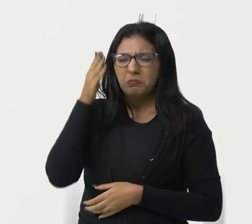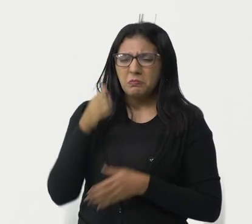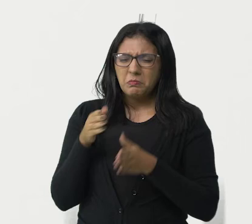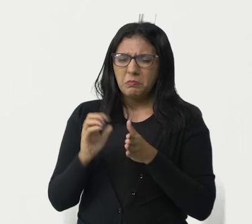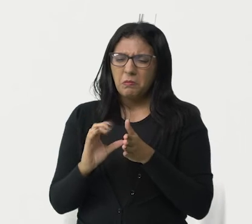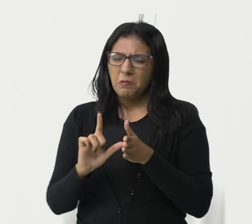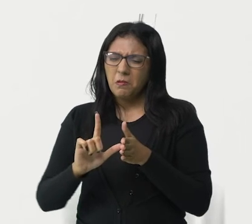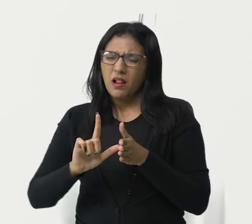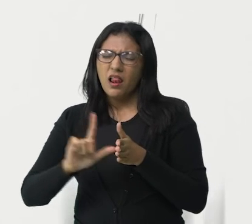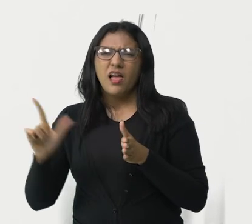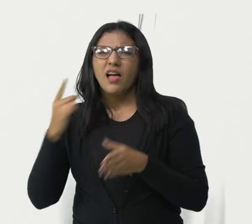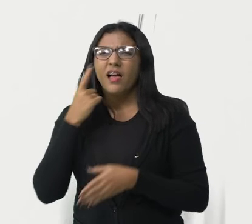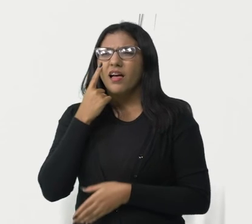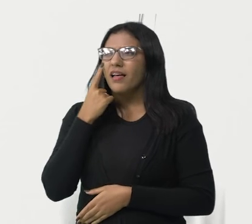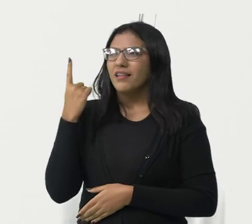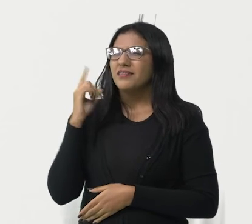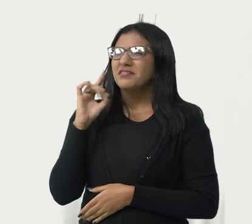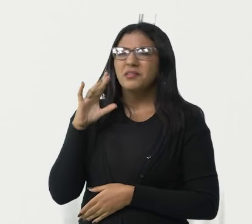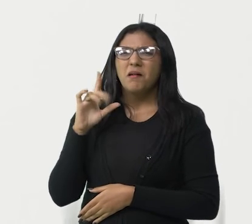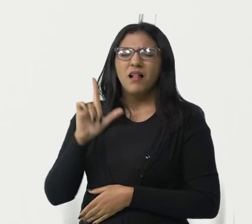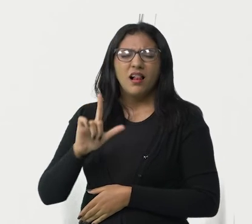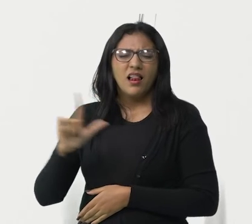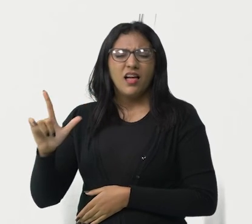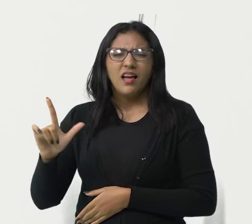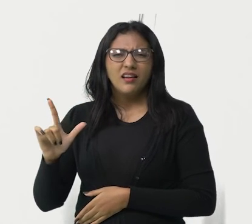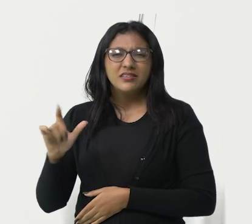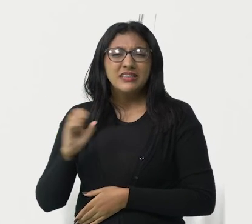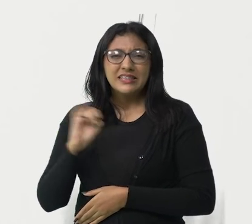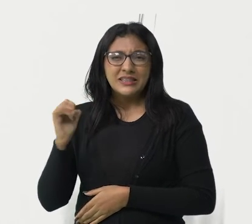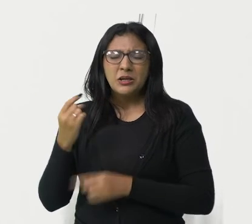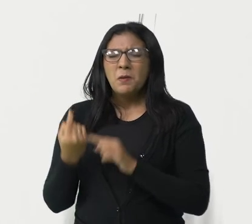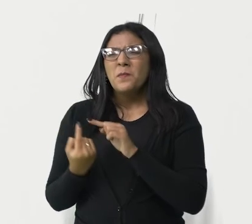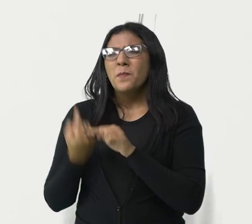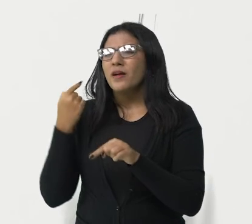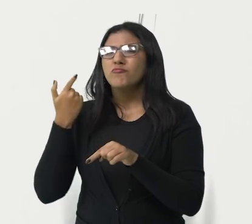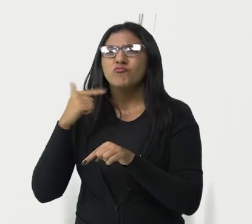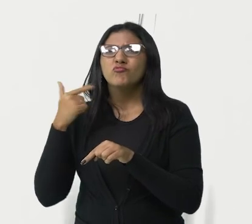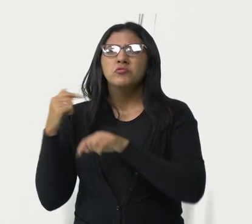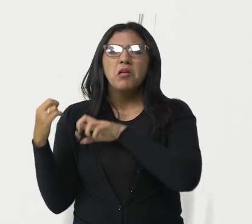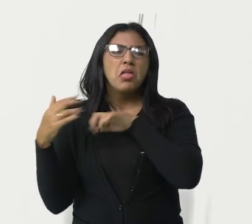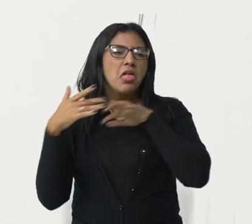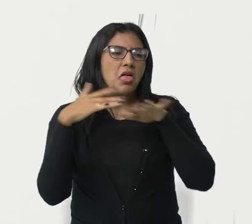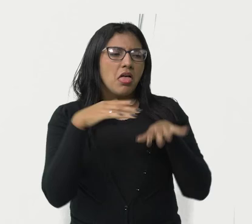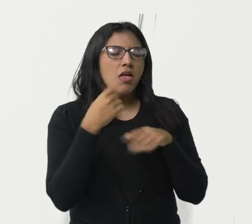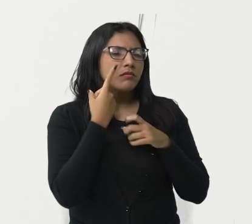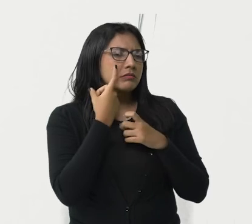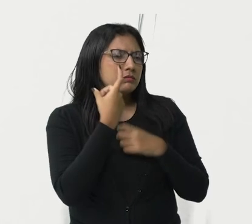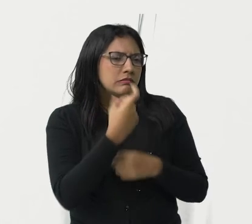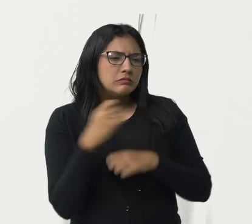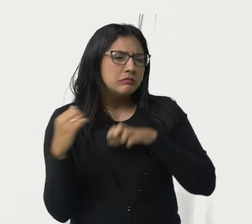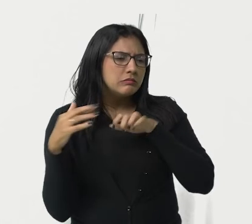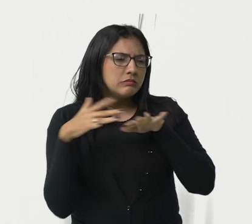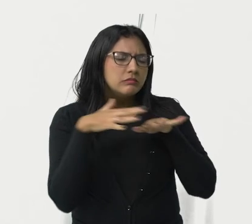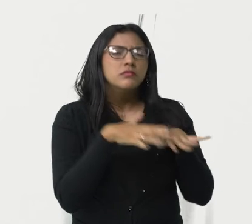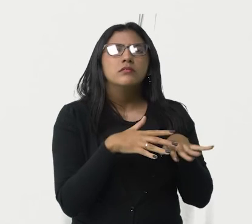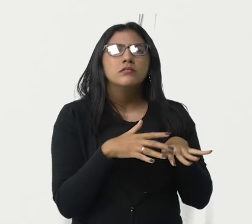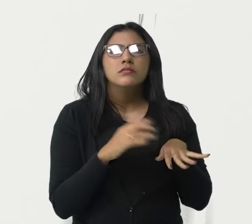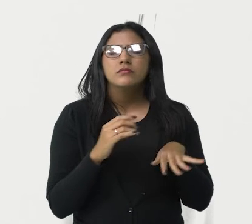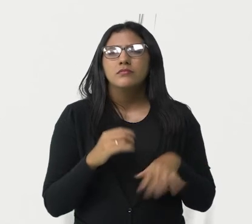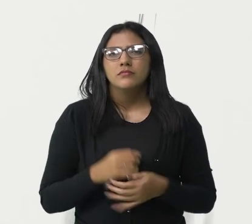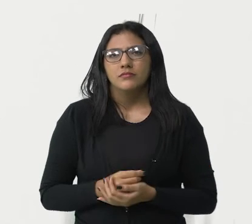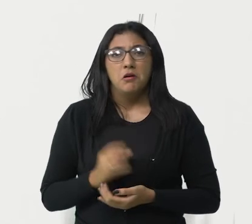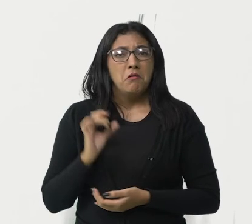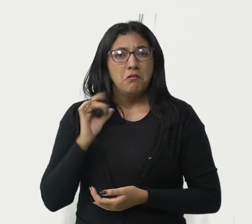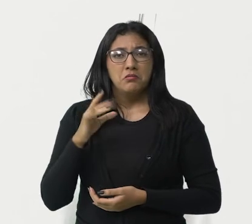aqui fosse o Brasil, né? Se na época não ocorressem todas essas explorações, até hoje nós teríamos